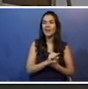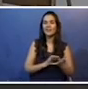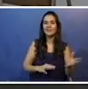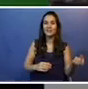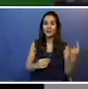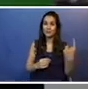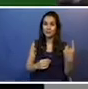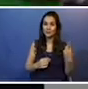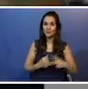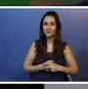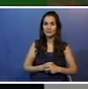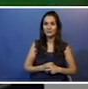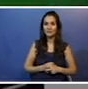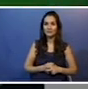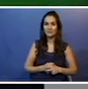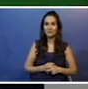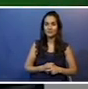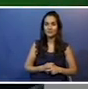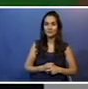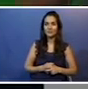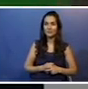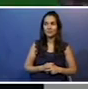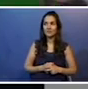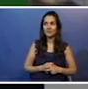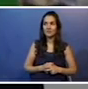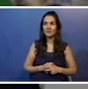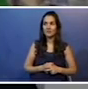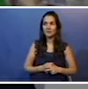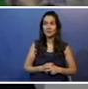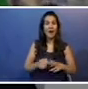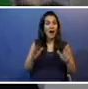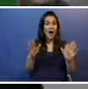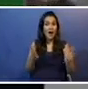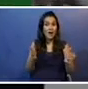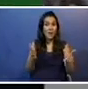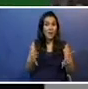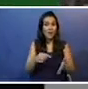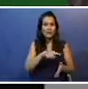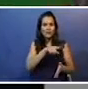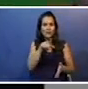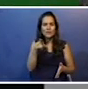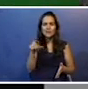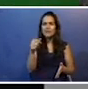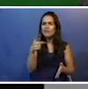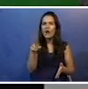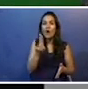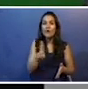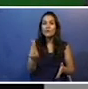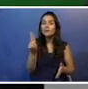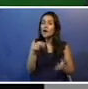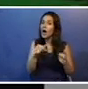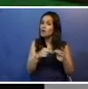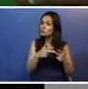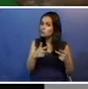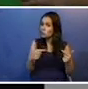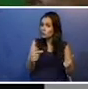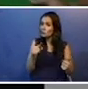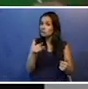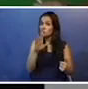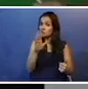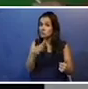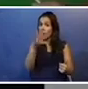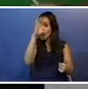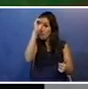atividade 1. Então vamos lá. Agora, você vai usar o que aprendeu sobre a